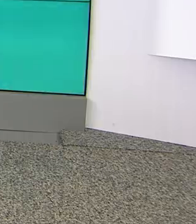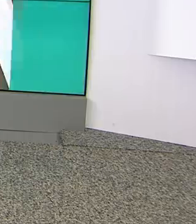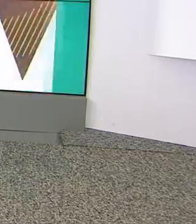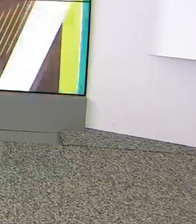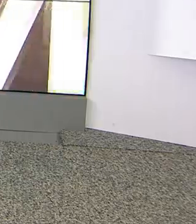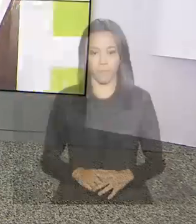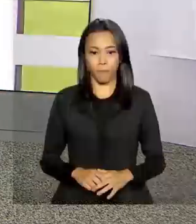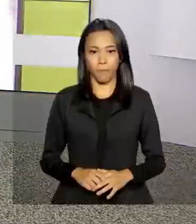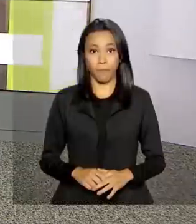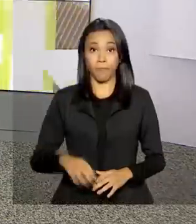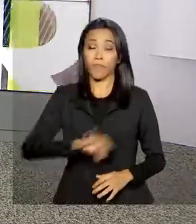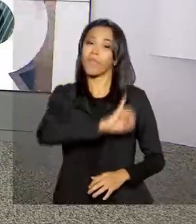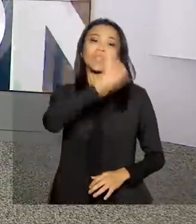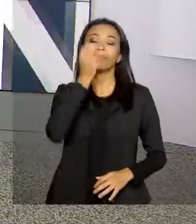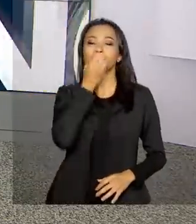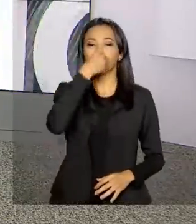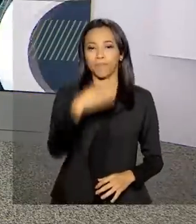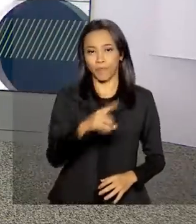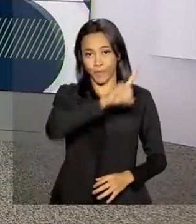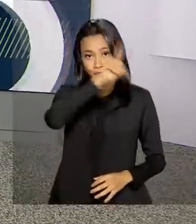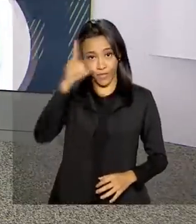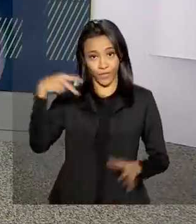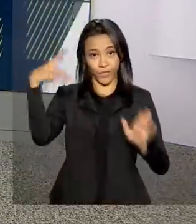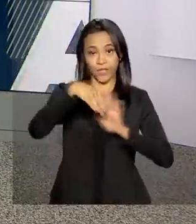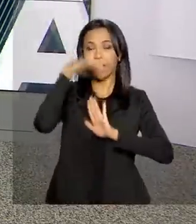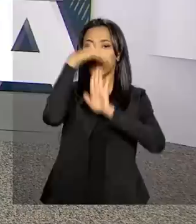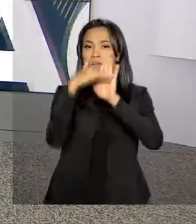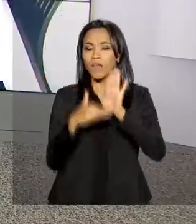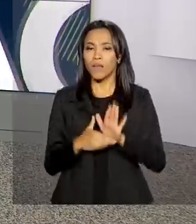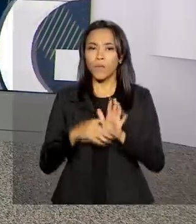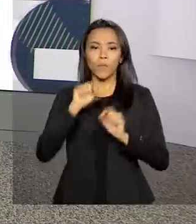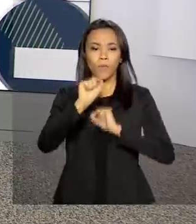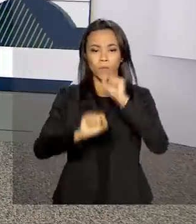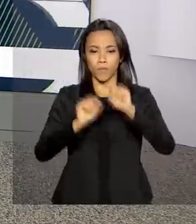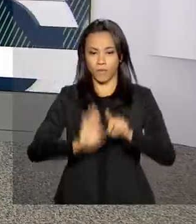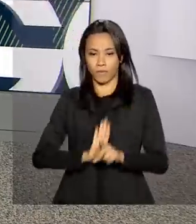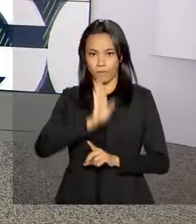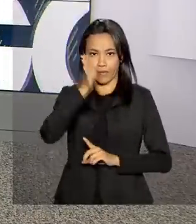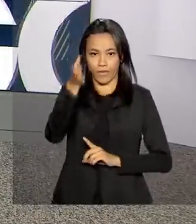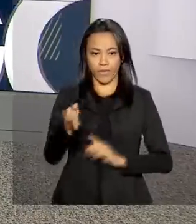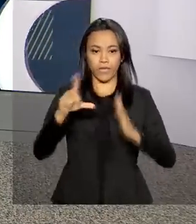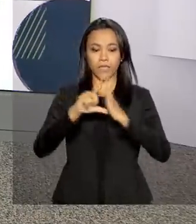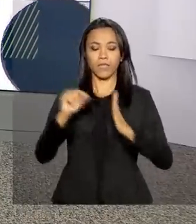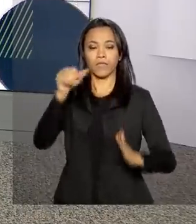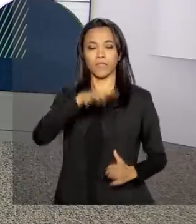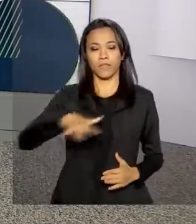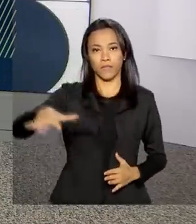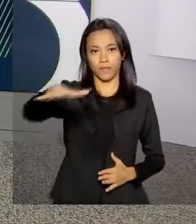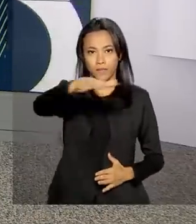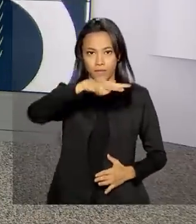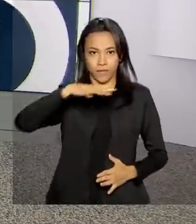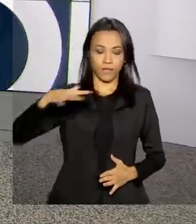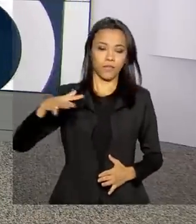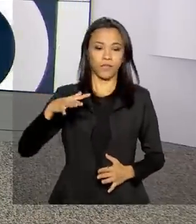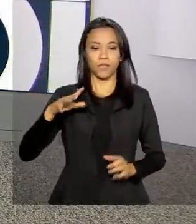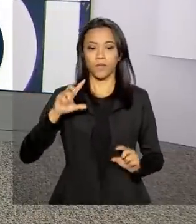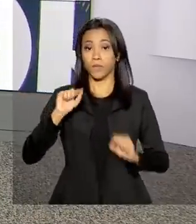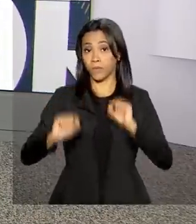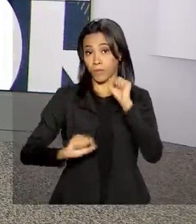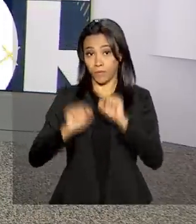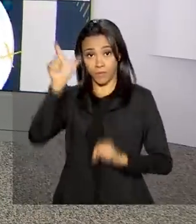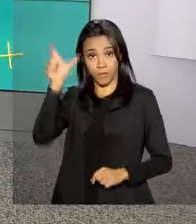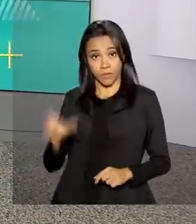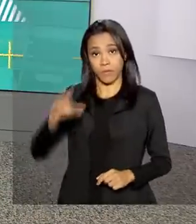olá bom dia e terron pegamos a programação para ir ao vivo ao palácio do planalto em brasília onde o presidente